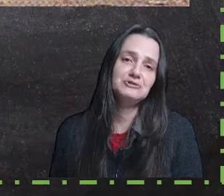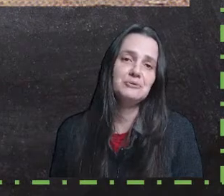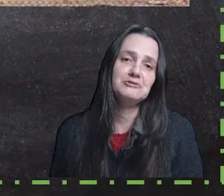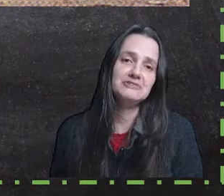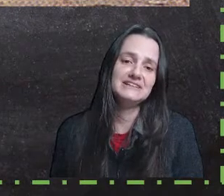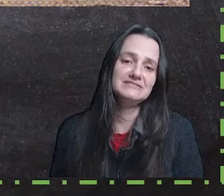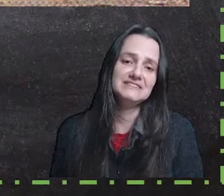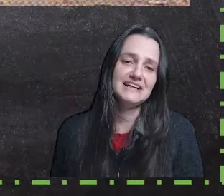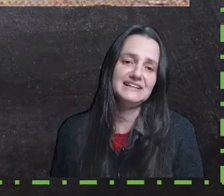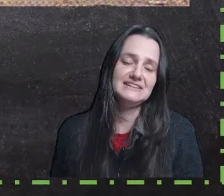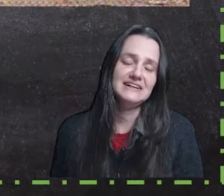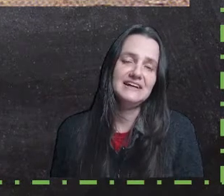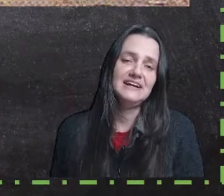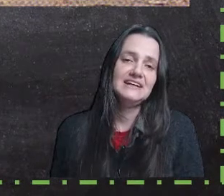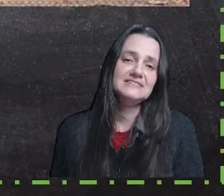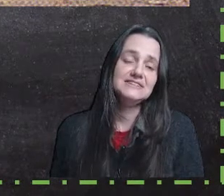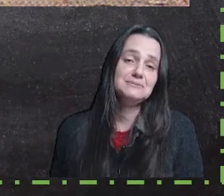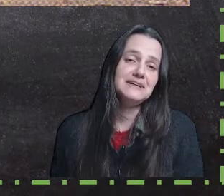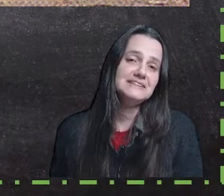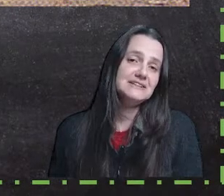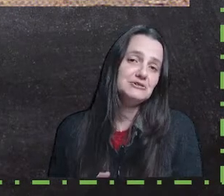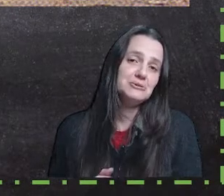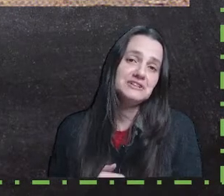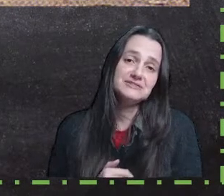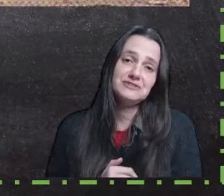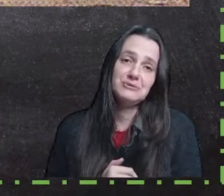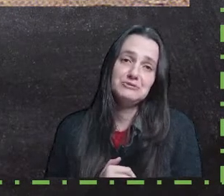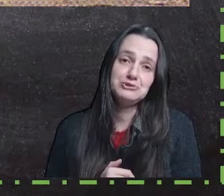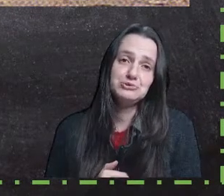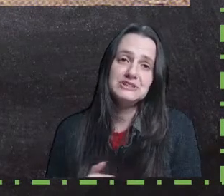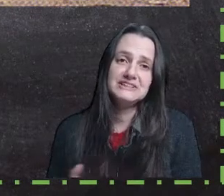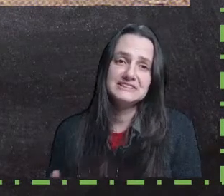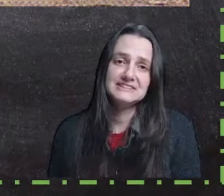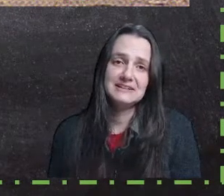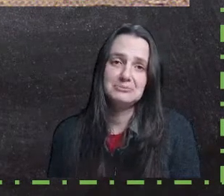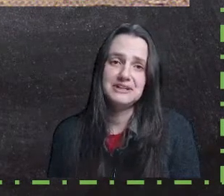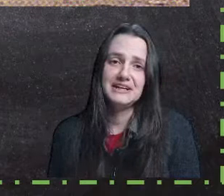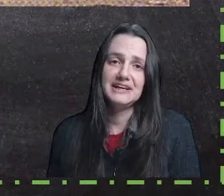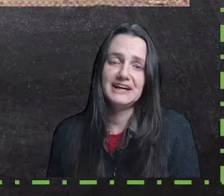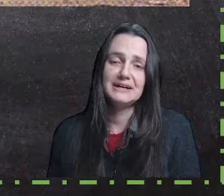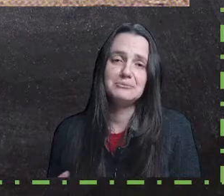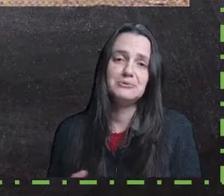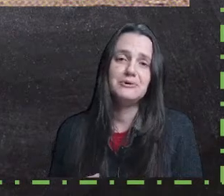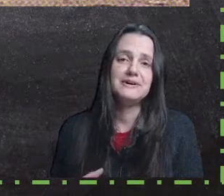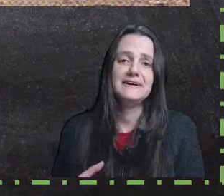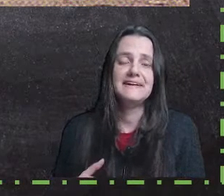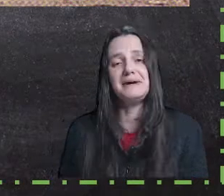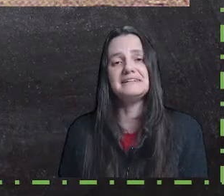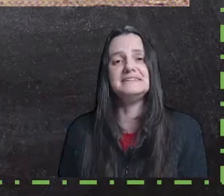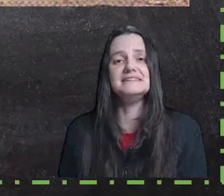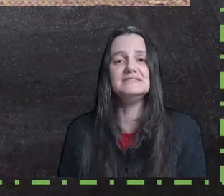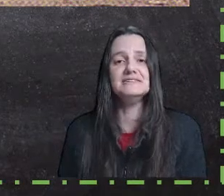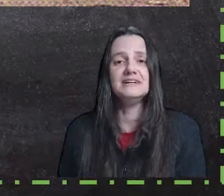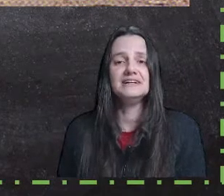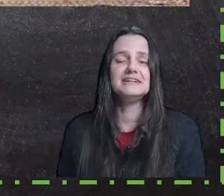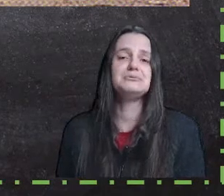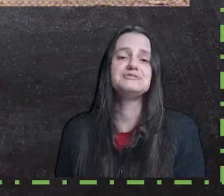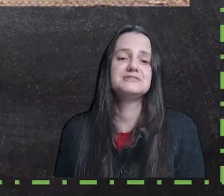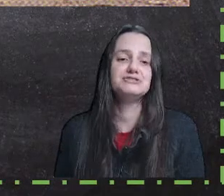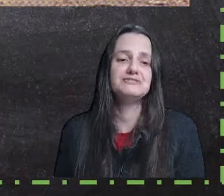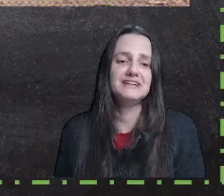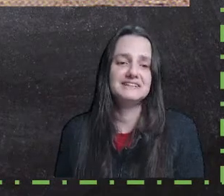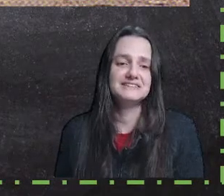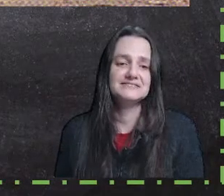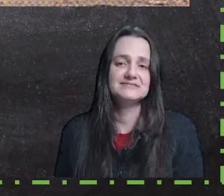ovelhas, que era muito comum lá na Austrália. Então as perdas econômicas foram absurdas, né? Porque acabou impactando